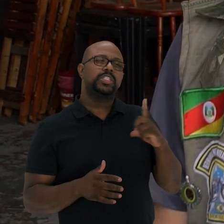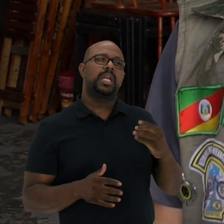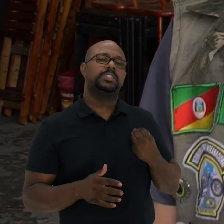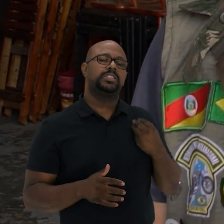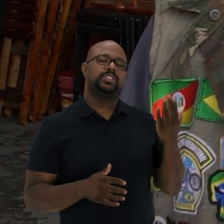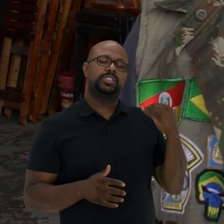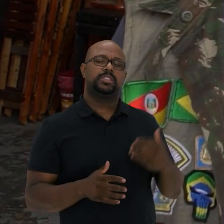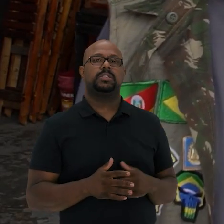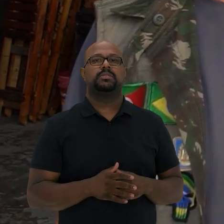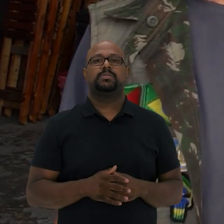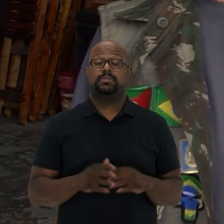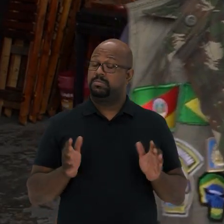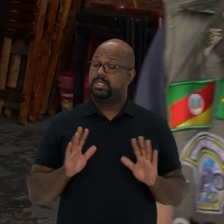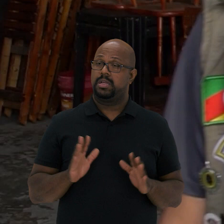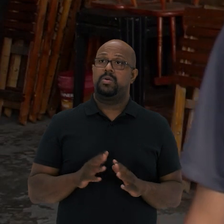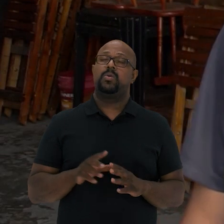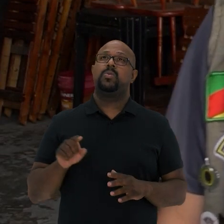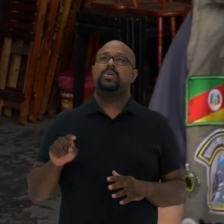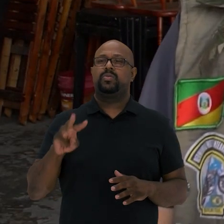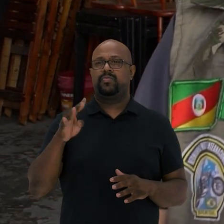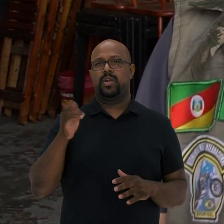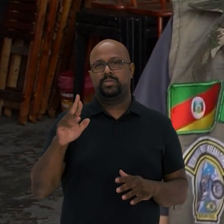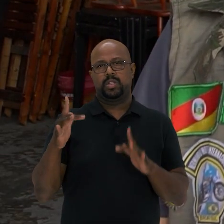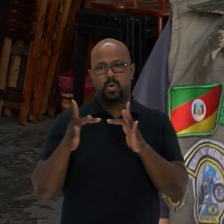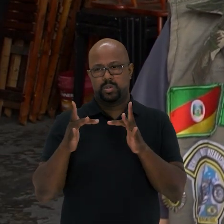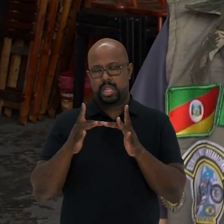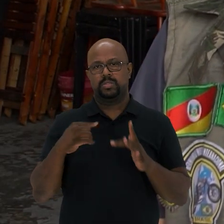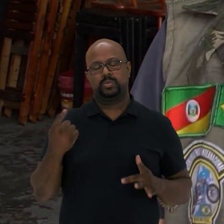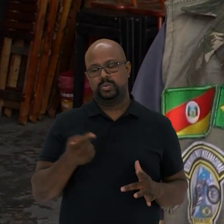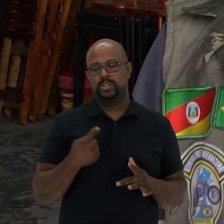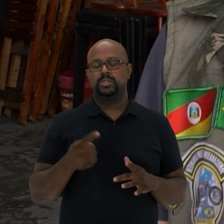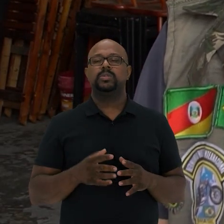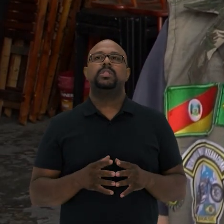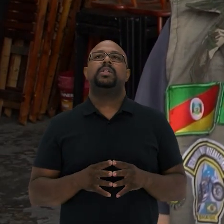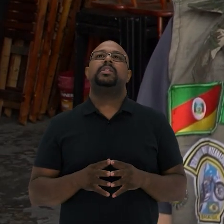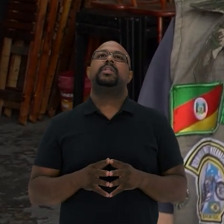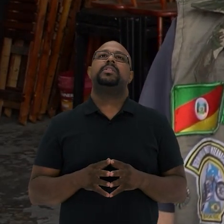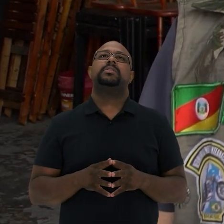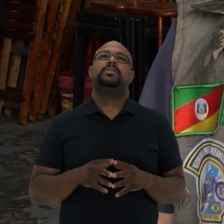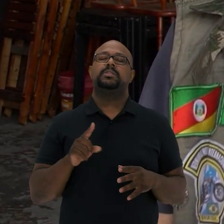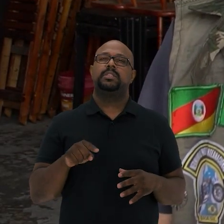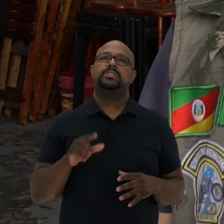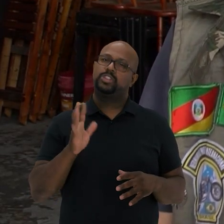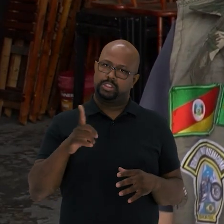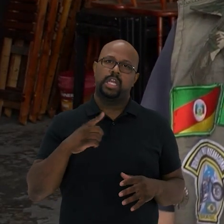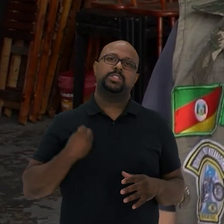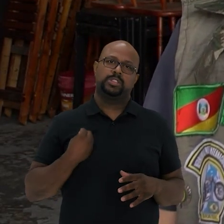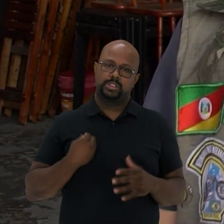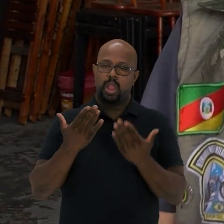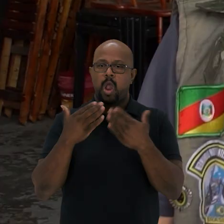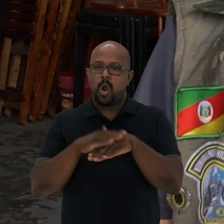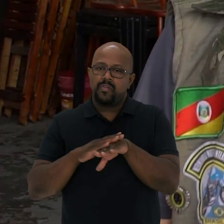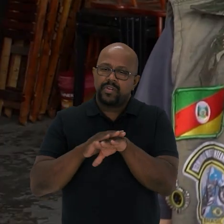já existia quando o Walter entrou em contato? Não. Quando o Walter entrou em contato conosco, né, já